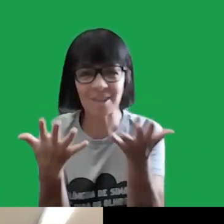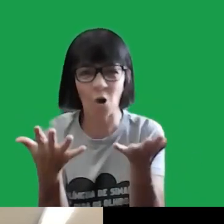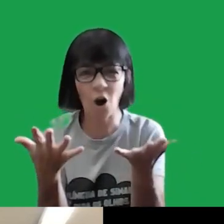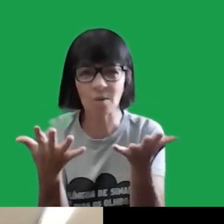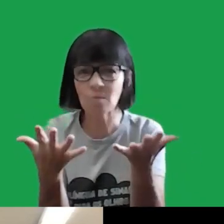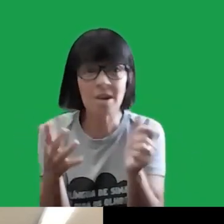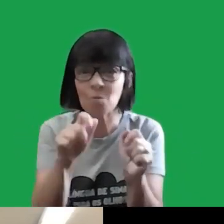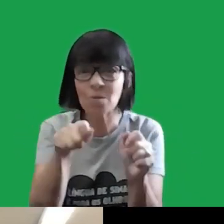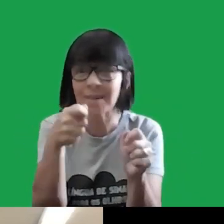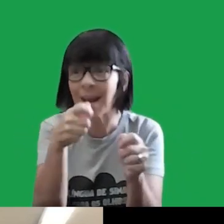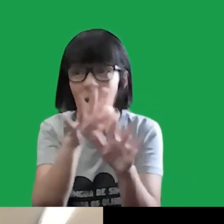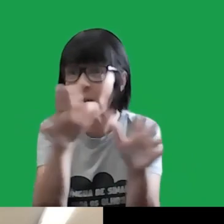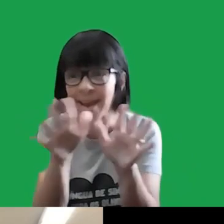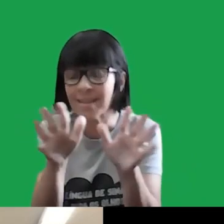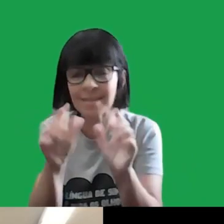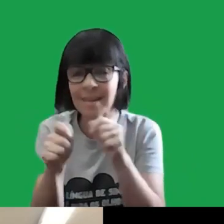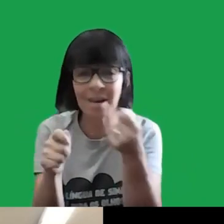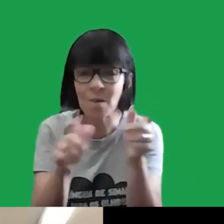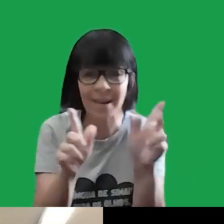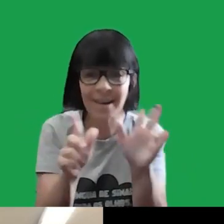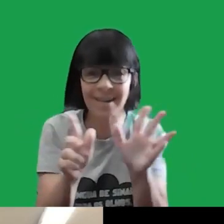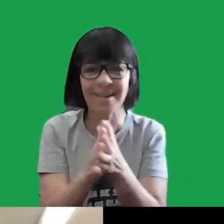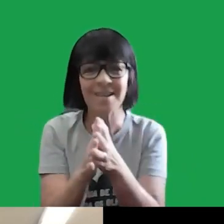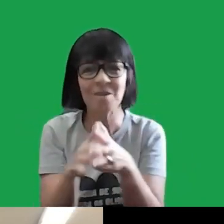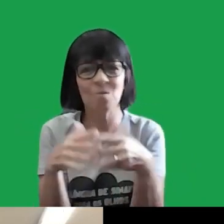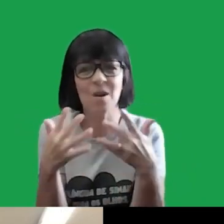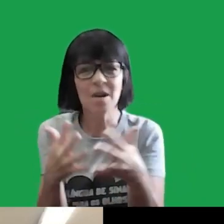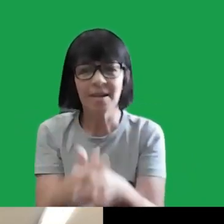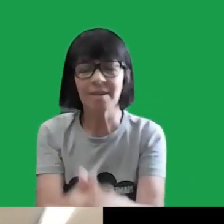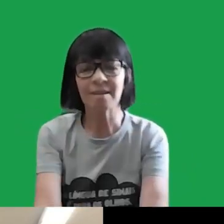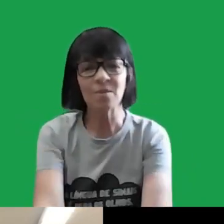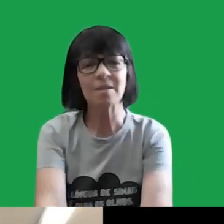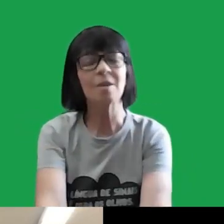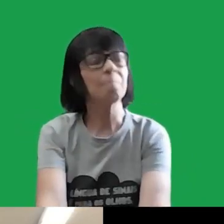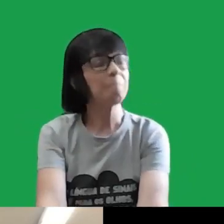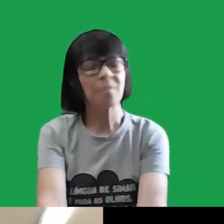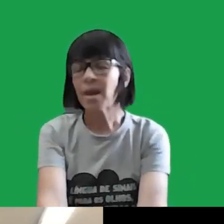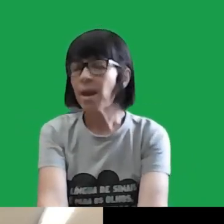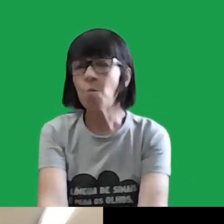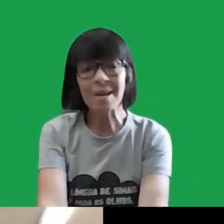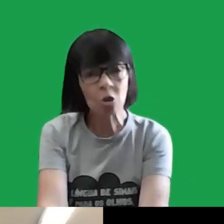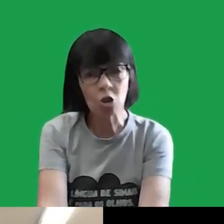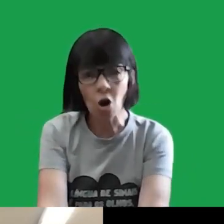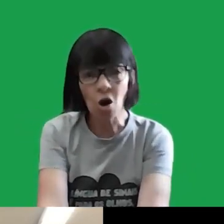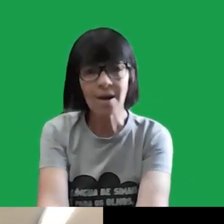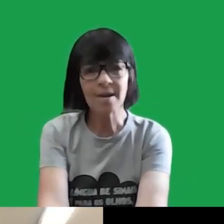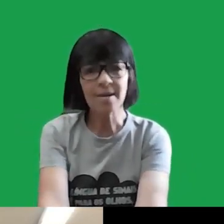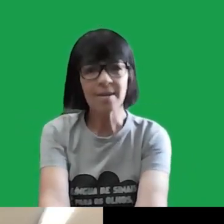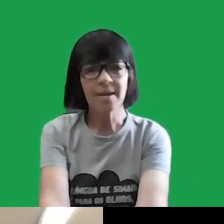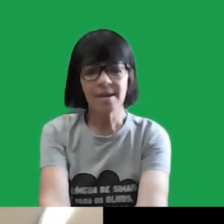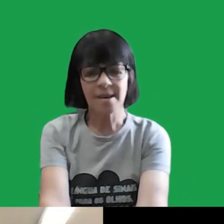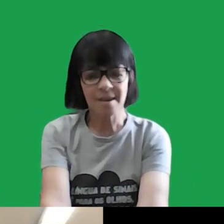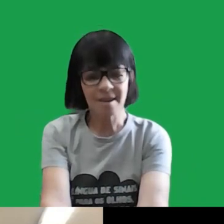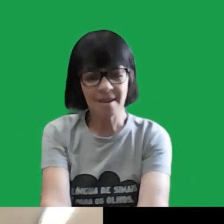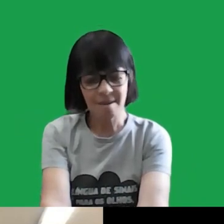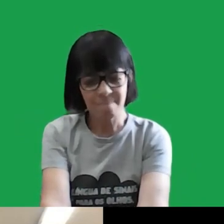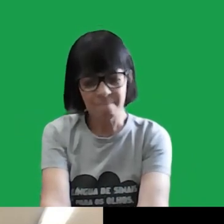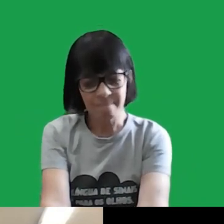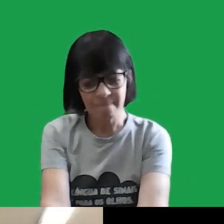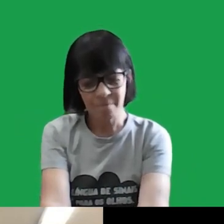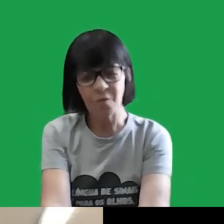né? Eles adoram, não, sinal esse, não, aquele não. Então, assim, é uma troca